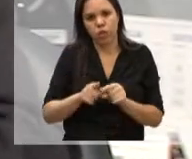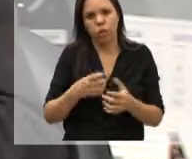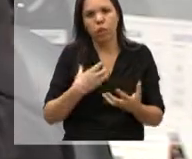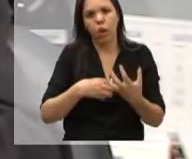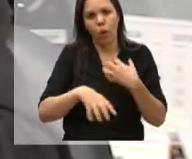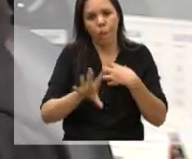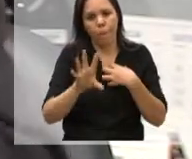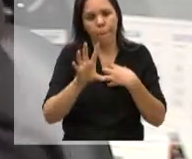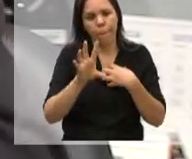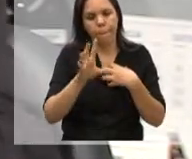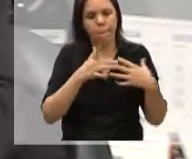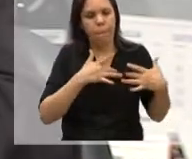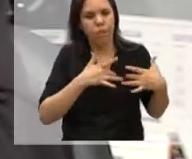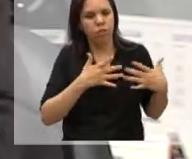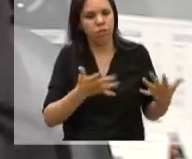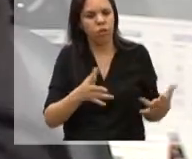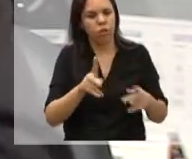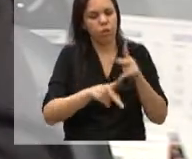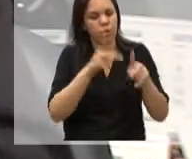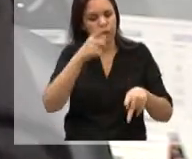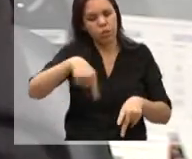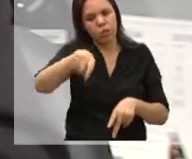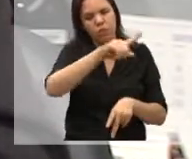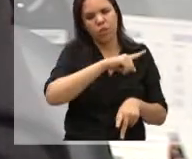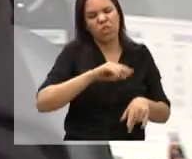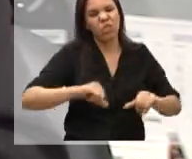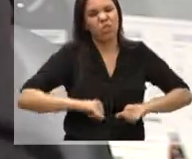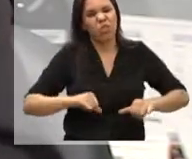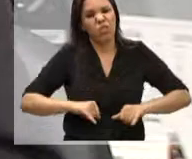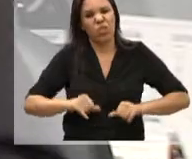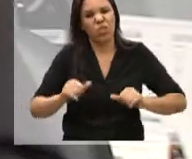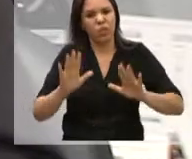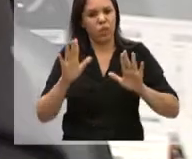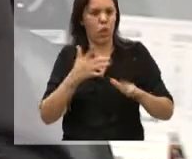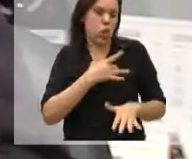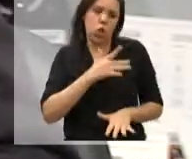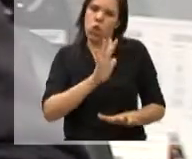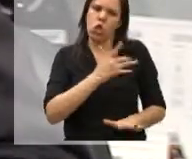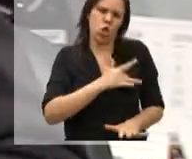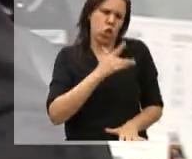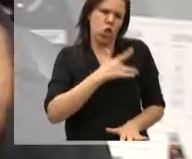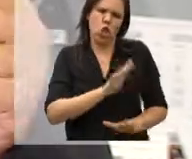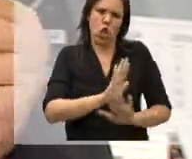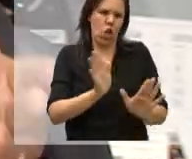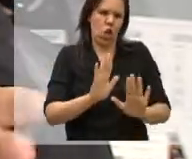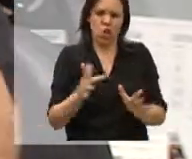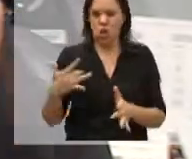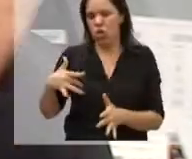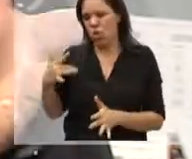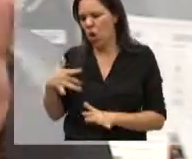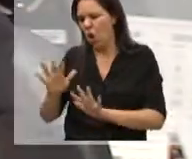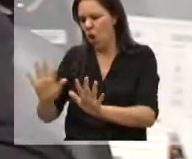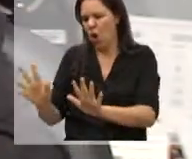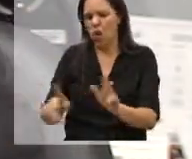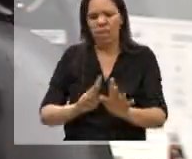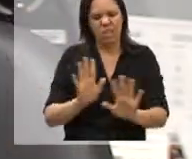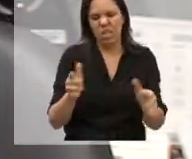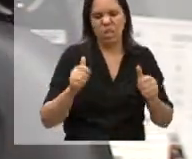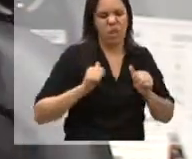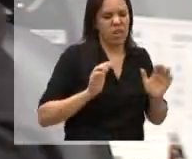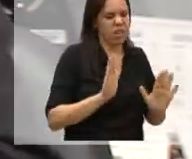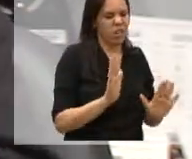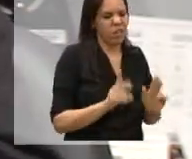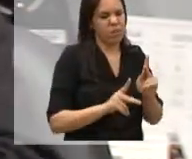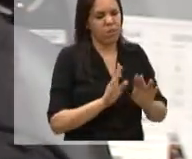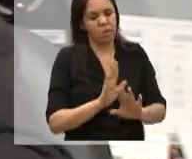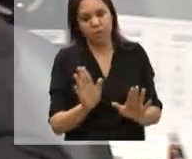compaixão, compadecimento daquelas pessoas que mais sofrem. Não digo dó. Dó todo mundo tem. Eu tenho dó de fulano porque está desempregado, eu tenho